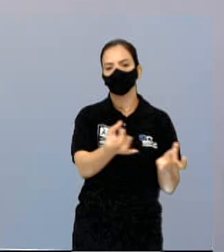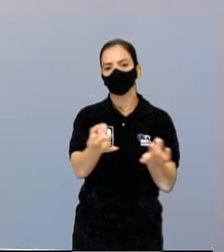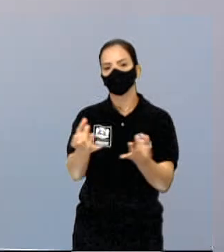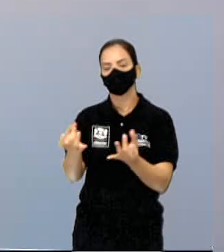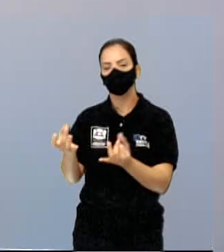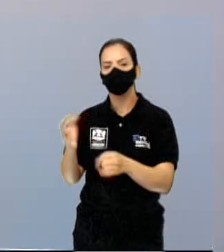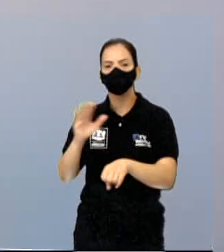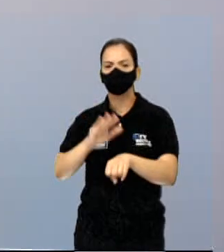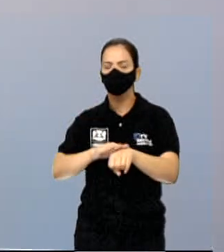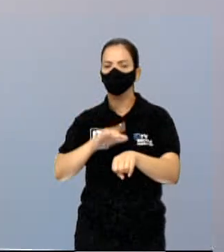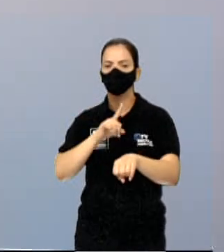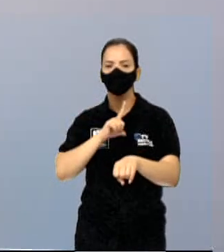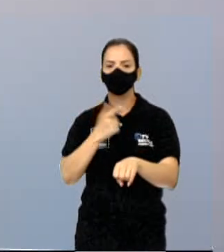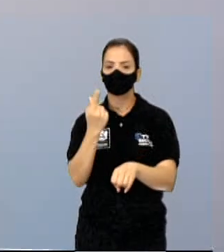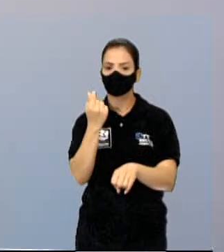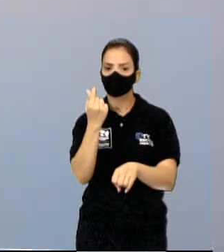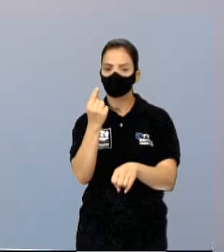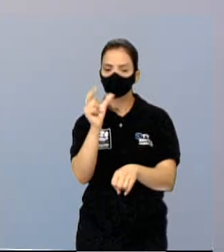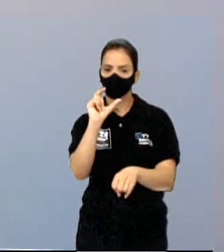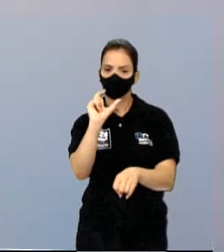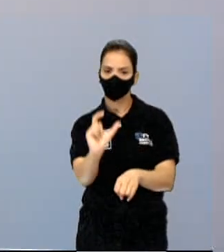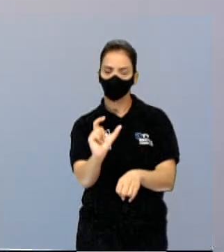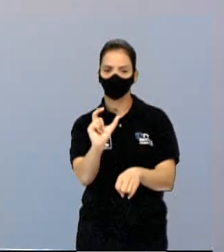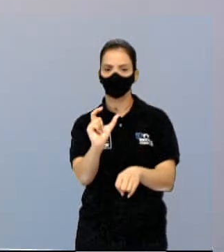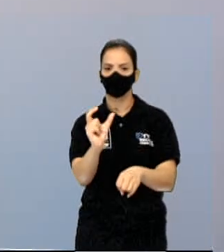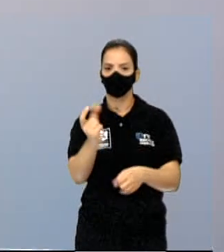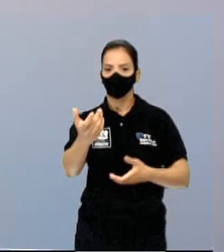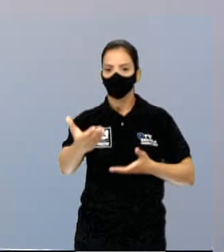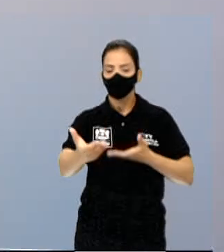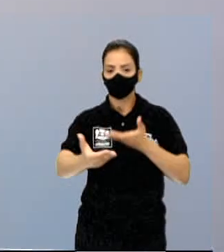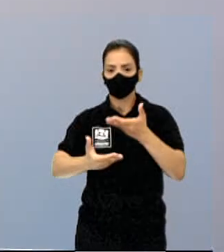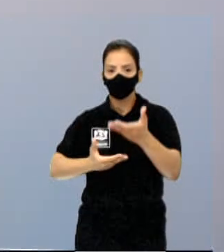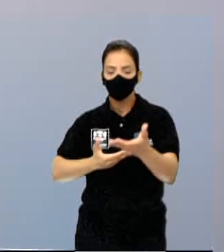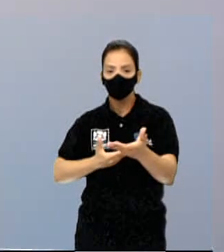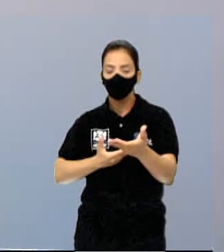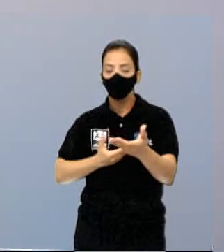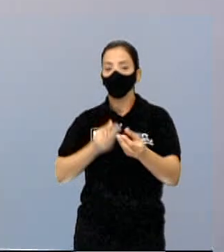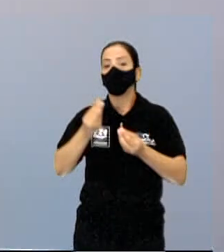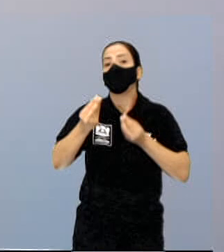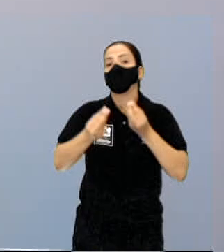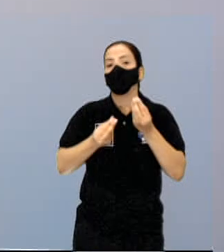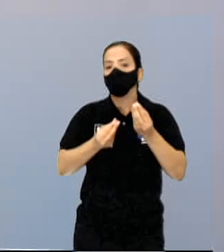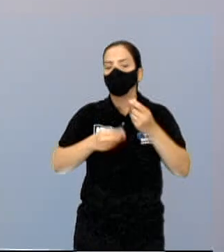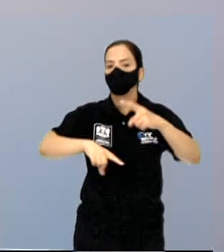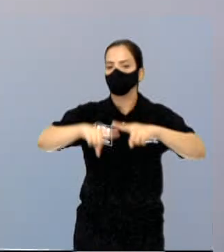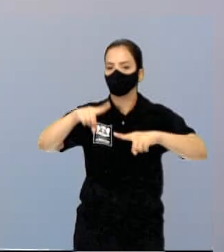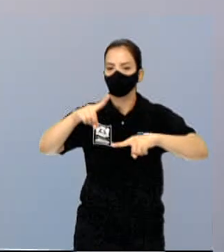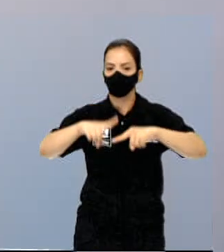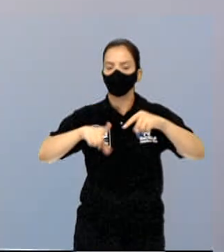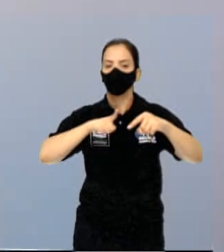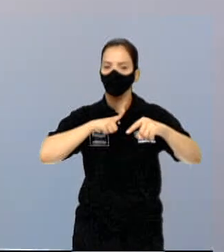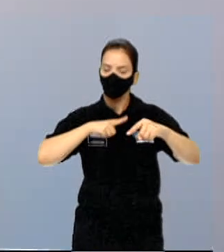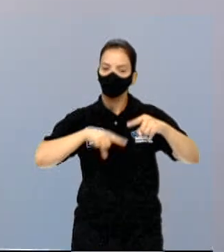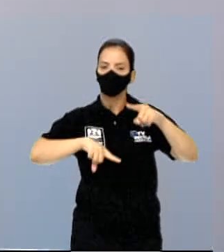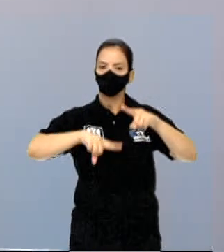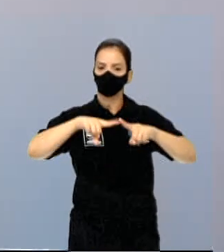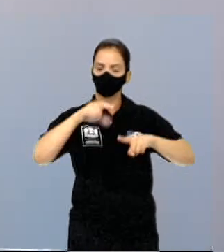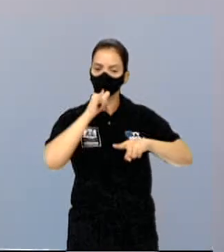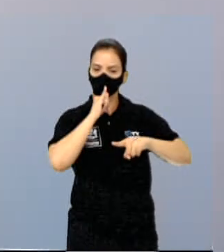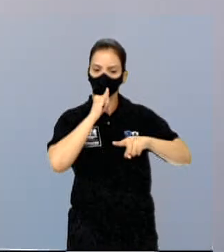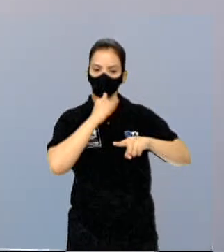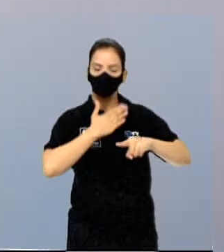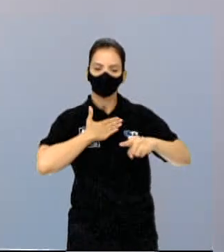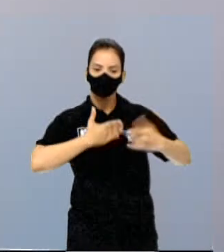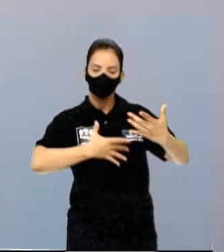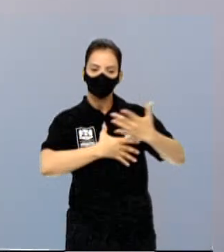uma moeda, a troca não era feita através de moeda, existia uma troca de materiais. Então, por exemplo, eu aqui da minha